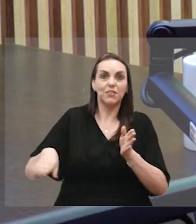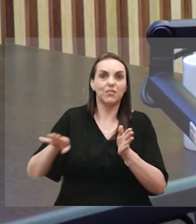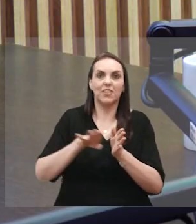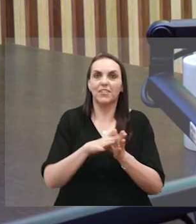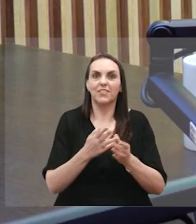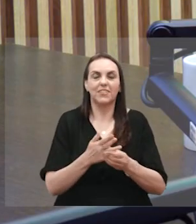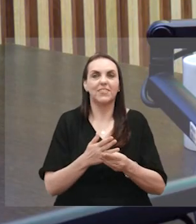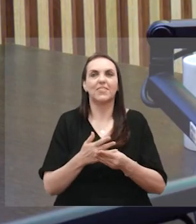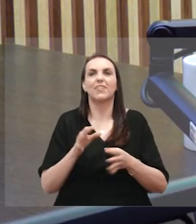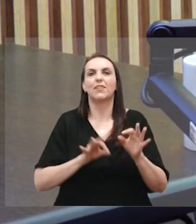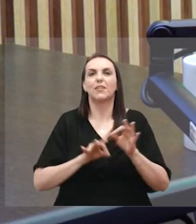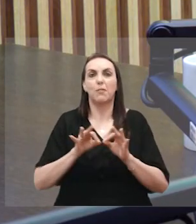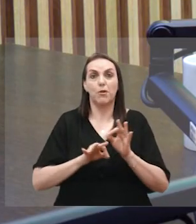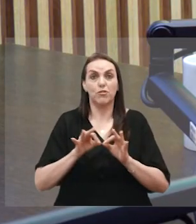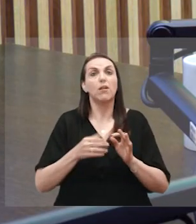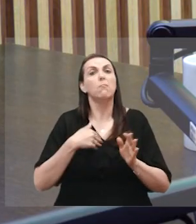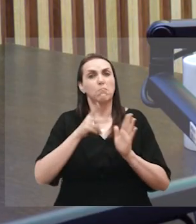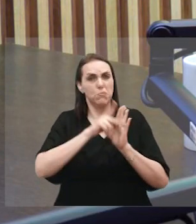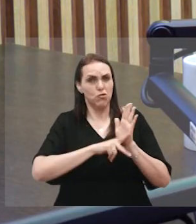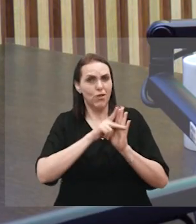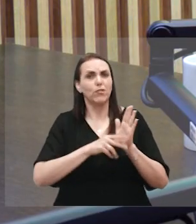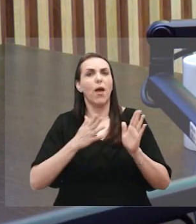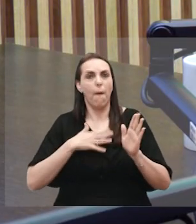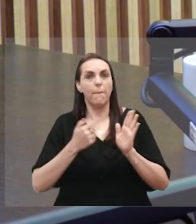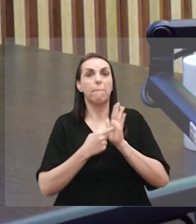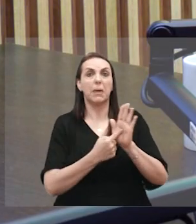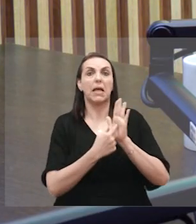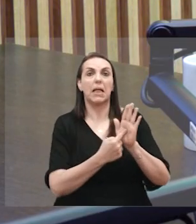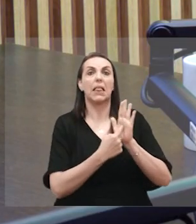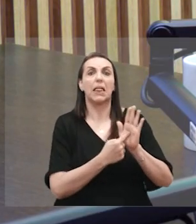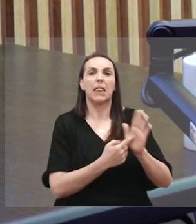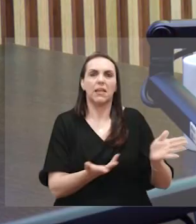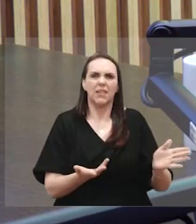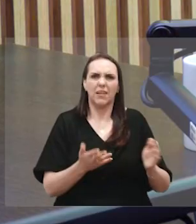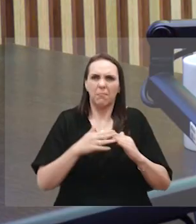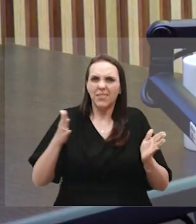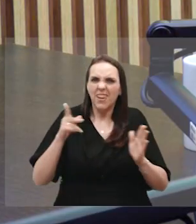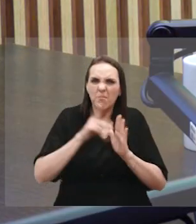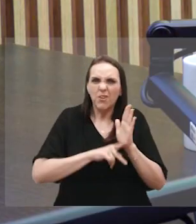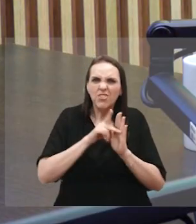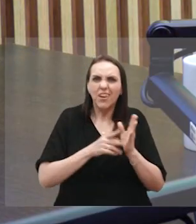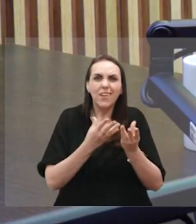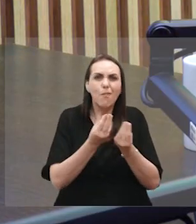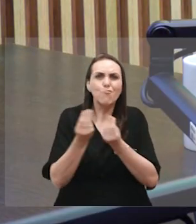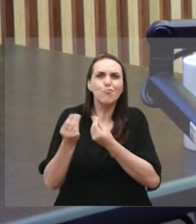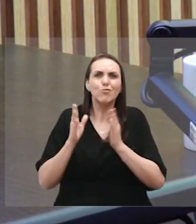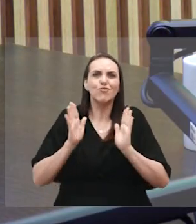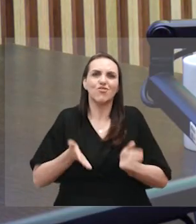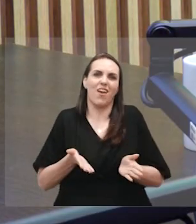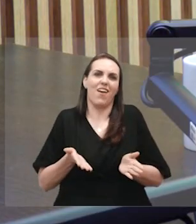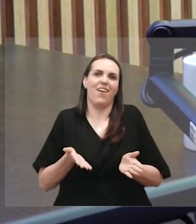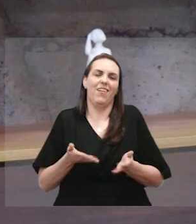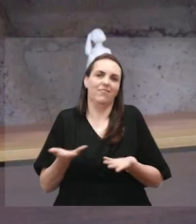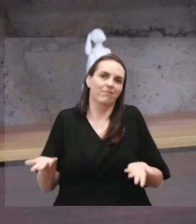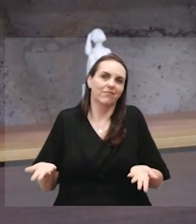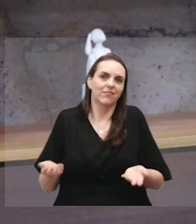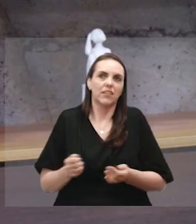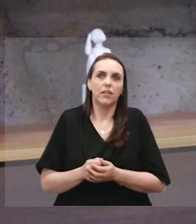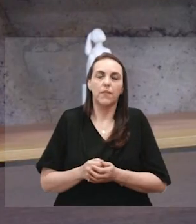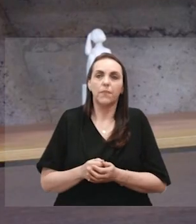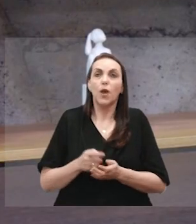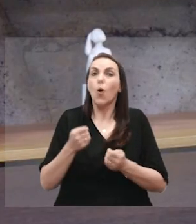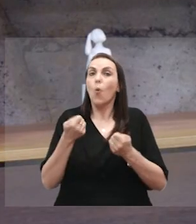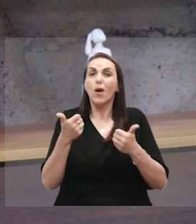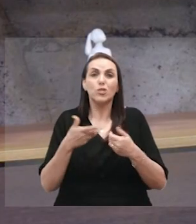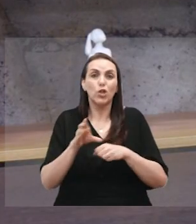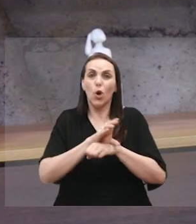apresentar 200 projetos e depois dizer, eu fui o que mais apresentei projetos. Tá, mas né, será que projetos já não tem demais? Leis não tem demais? Quase